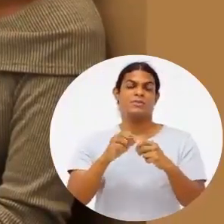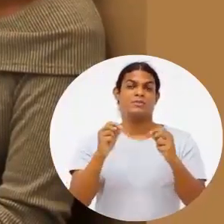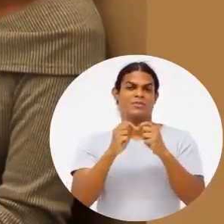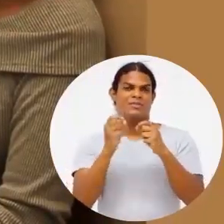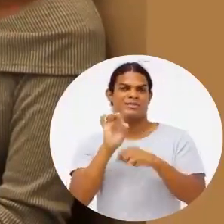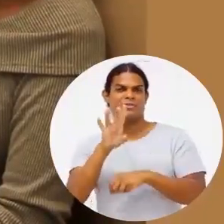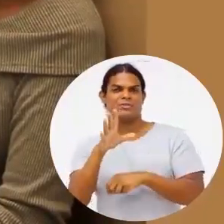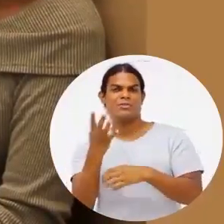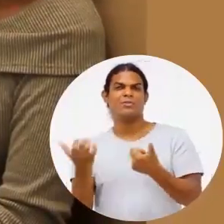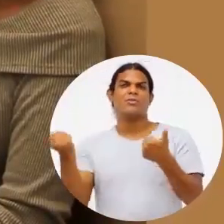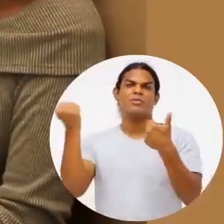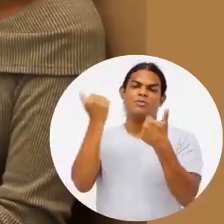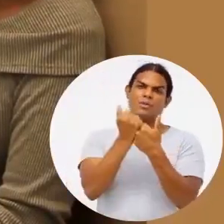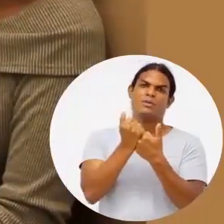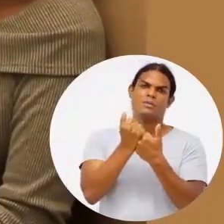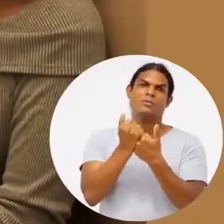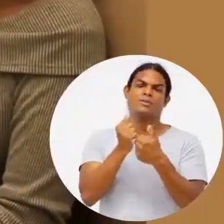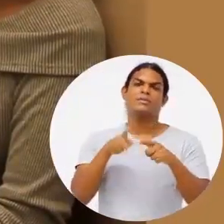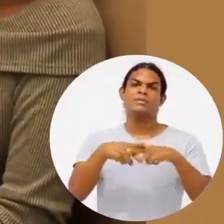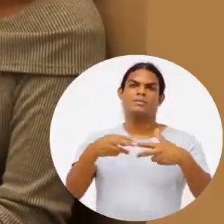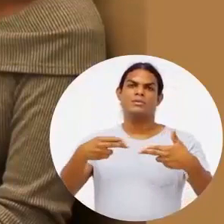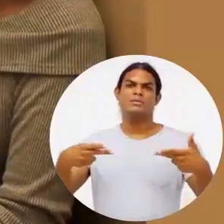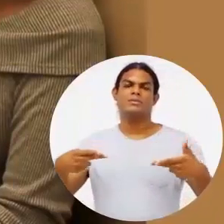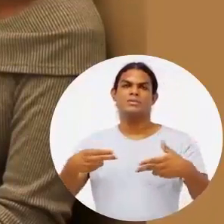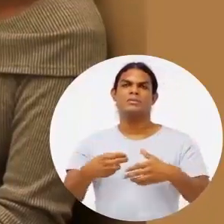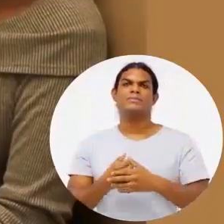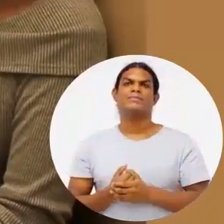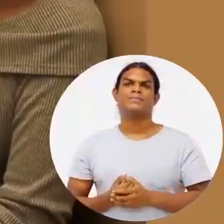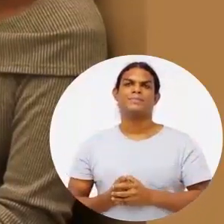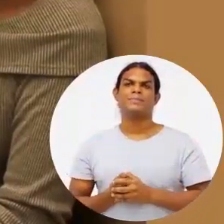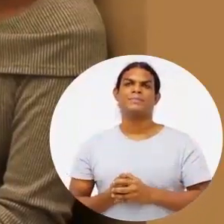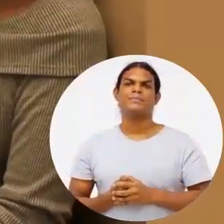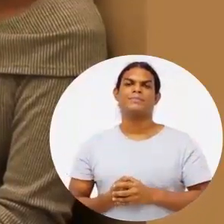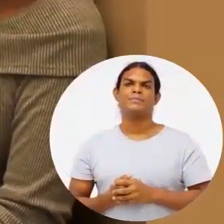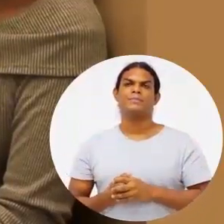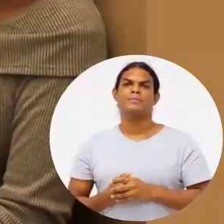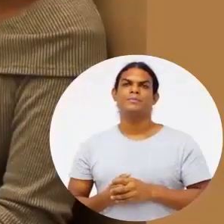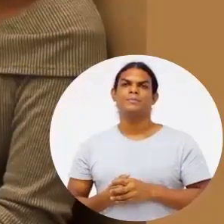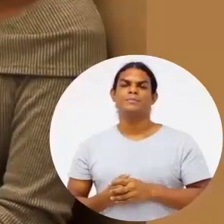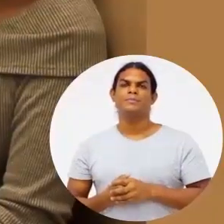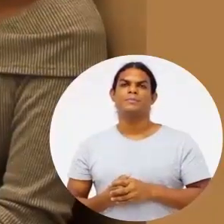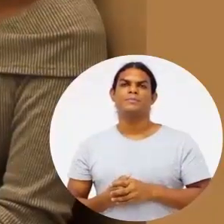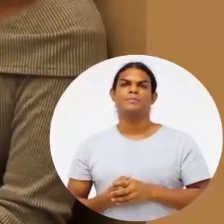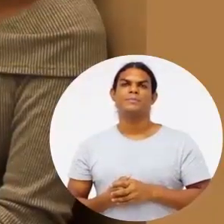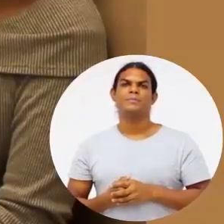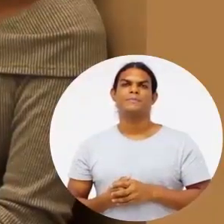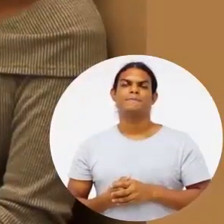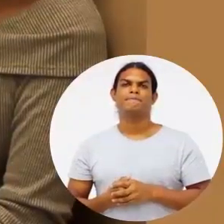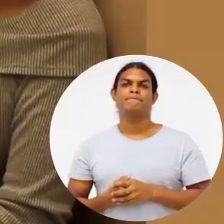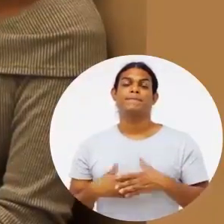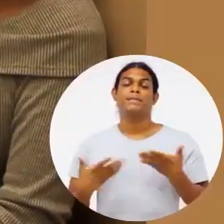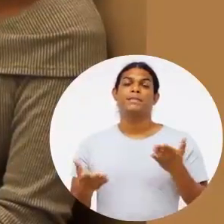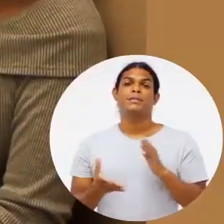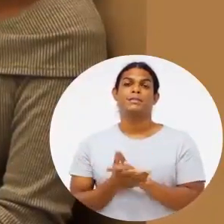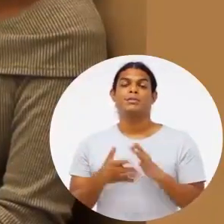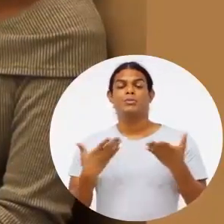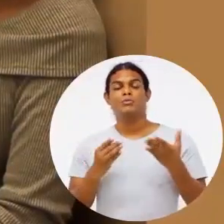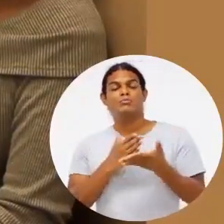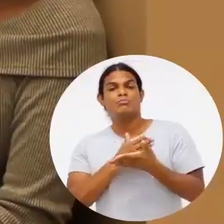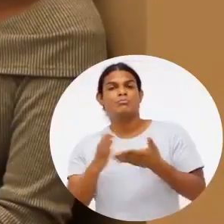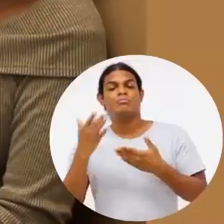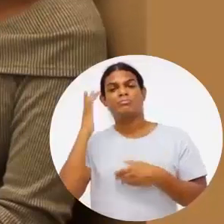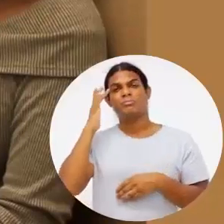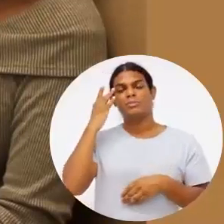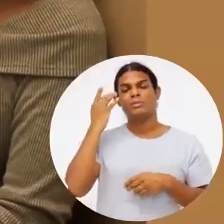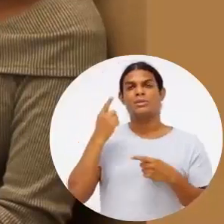das ferramentas, das metodologias existentes, a AMT também, que é a macroergonomia, para ambiente construído. Então eu comecei a